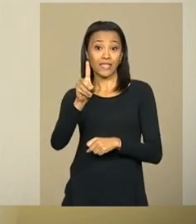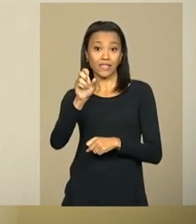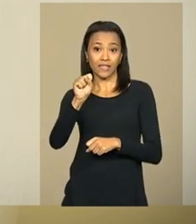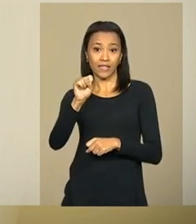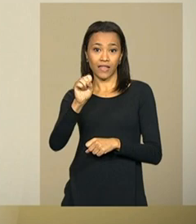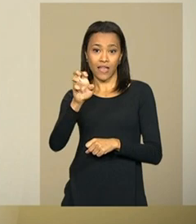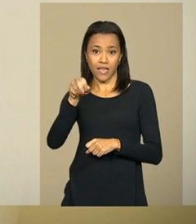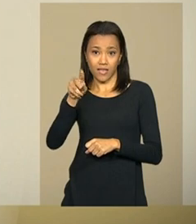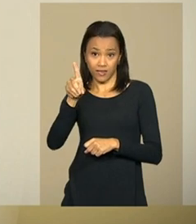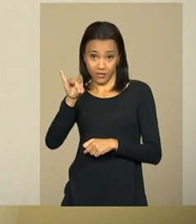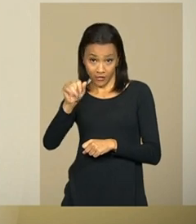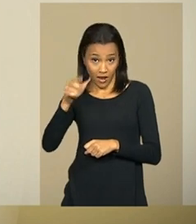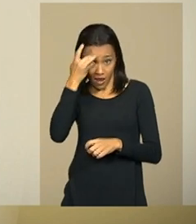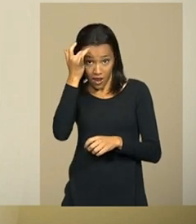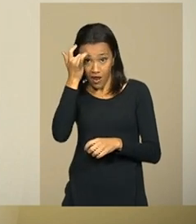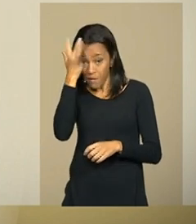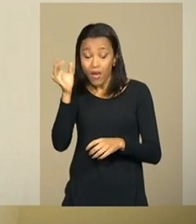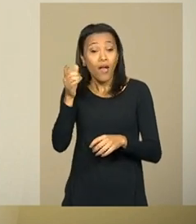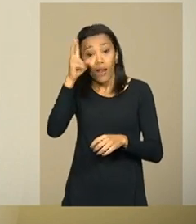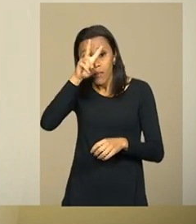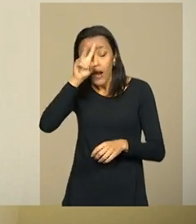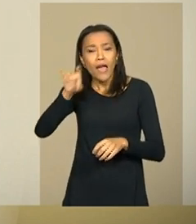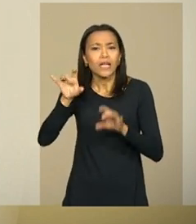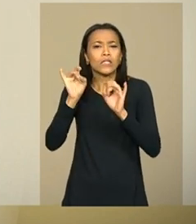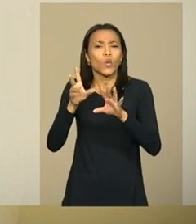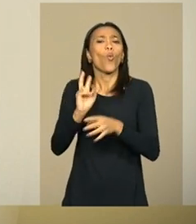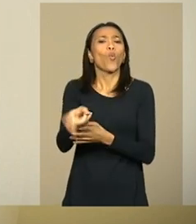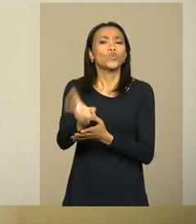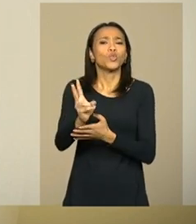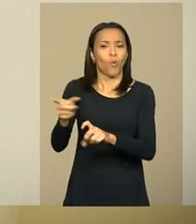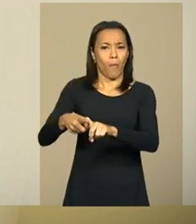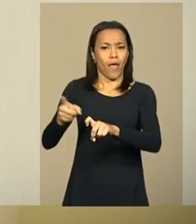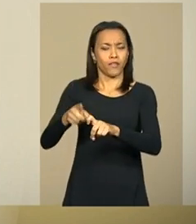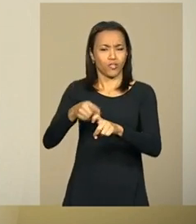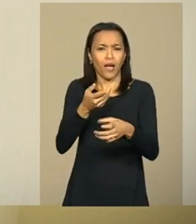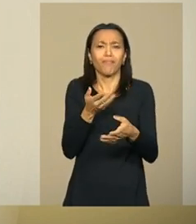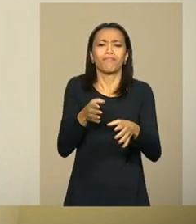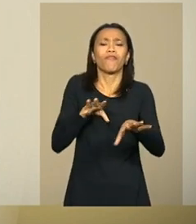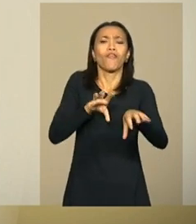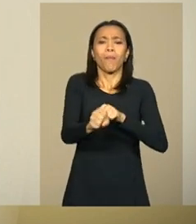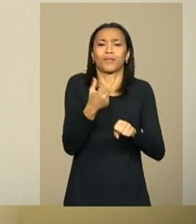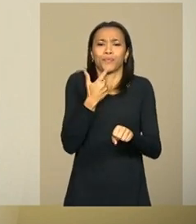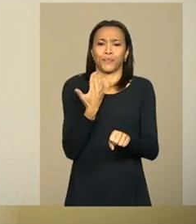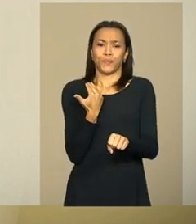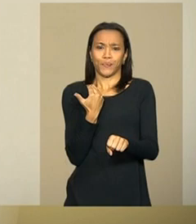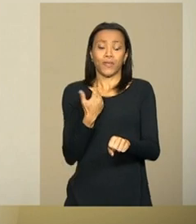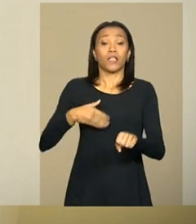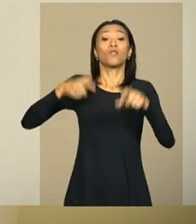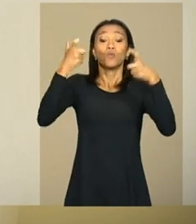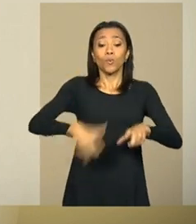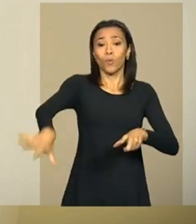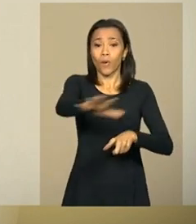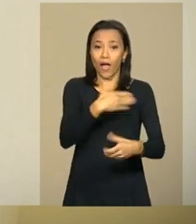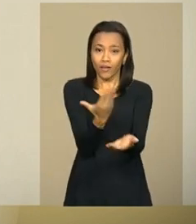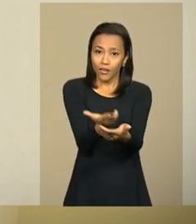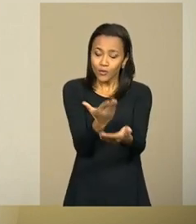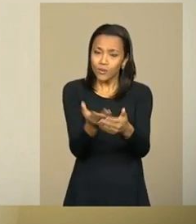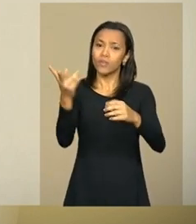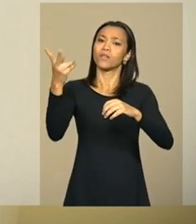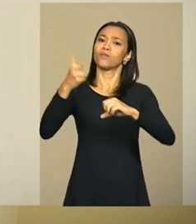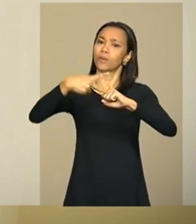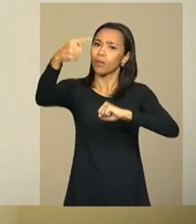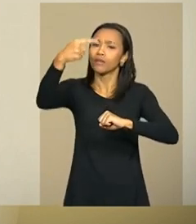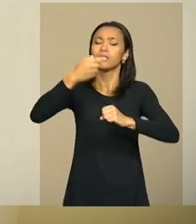lembrar Luciano ela estimula a permanência do médico recém-formado na região onde faz a sua especialização